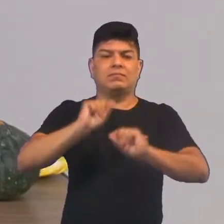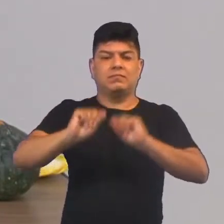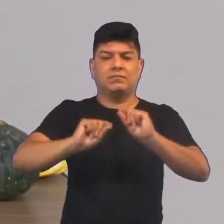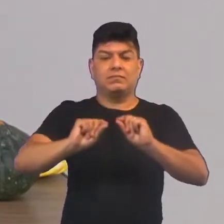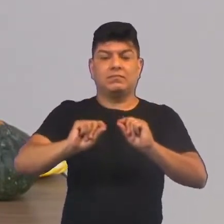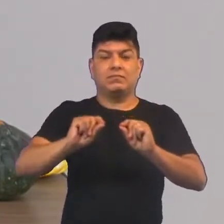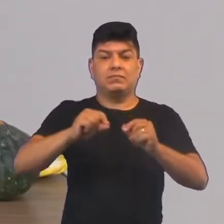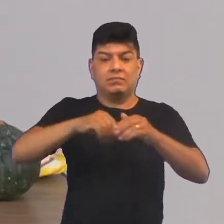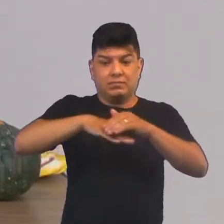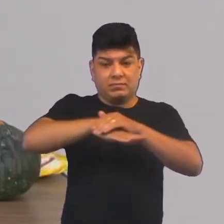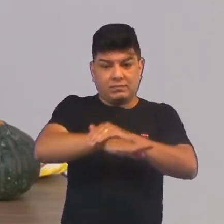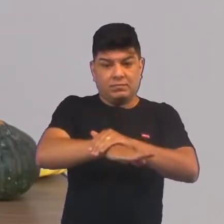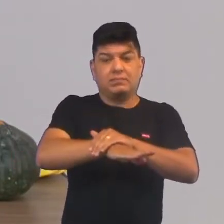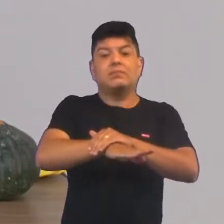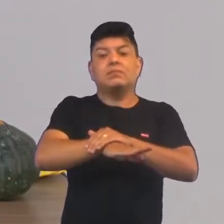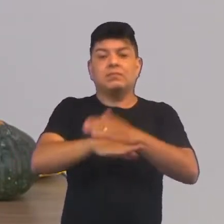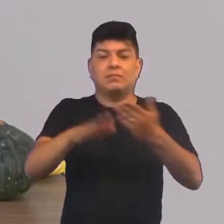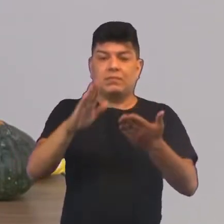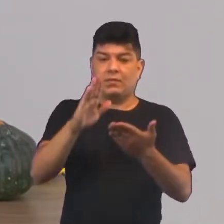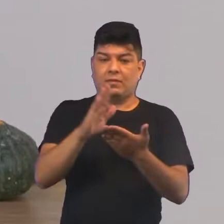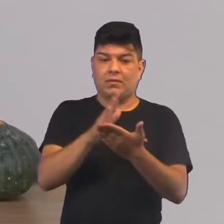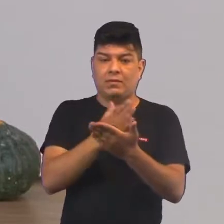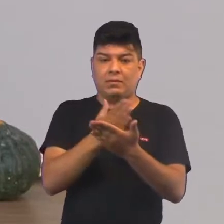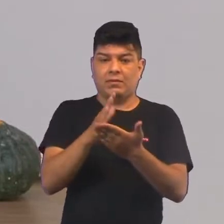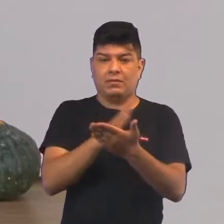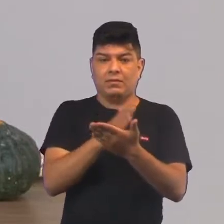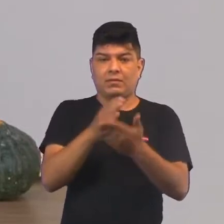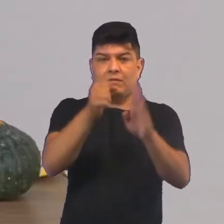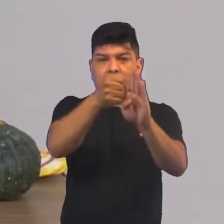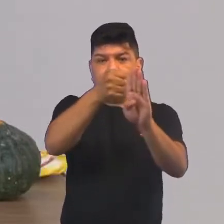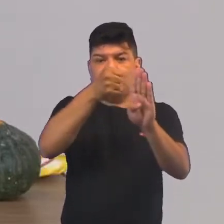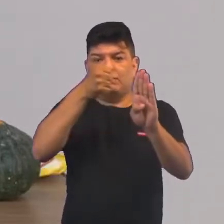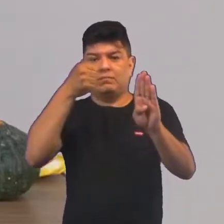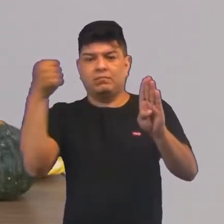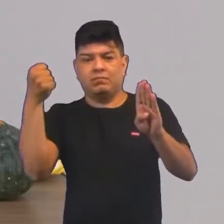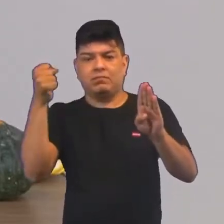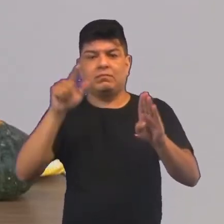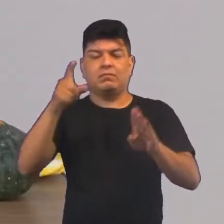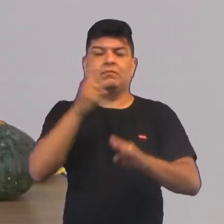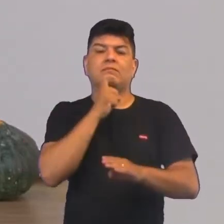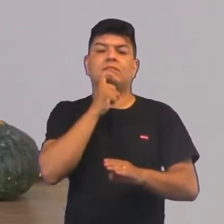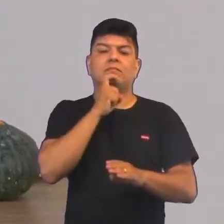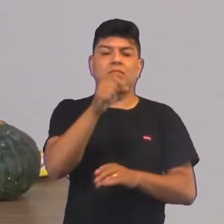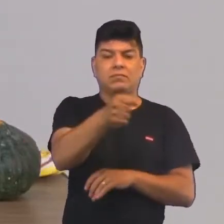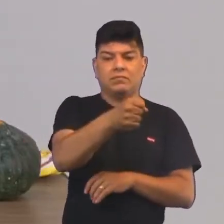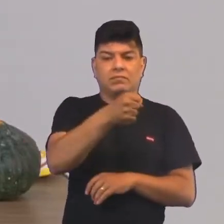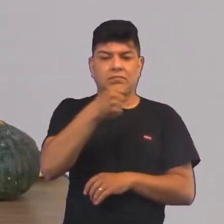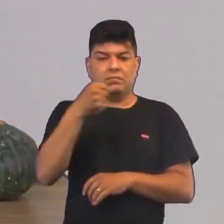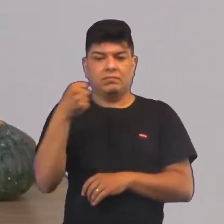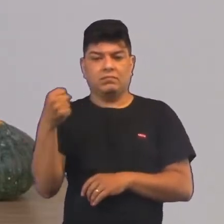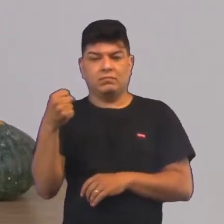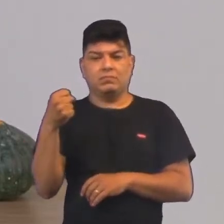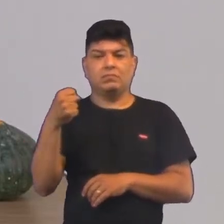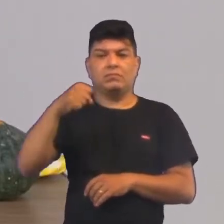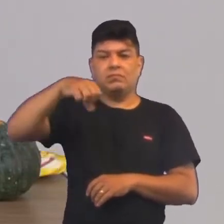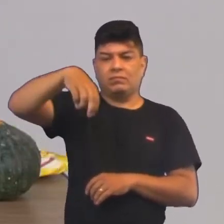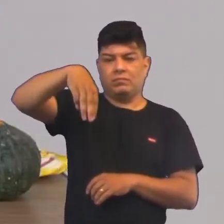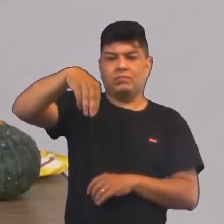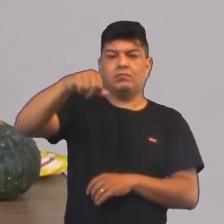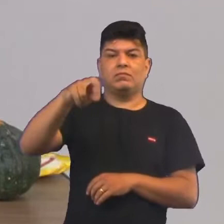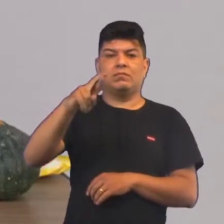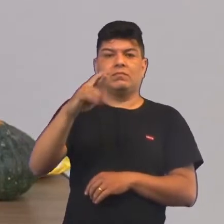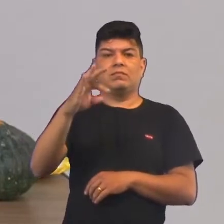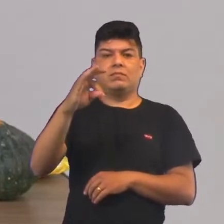Dona Maricota guardou alguns na despensa e outros na geladeira. Dona Maricota